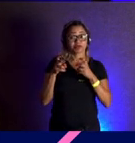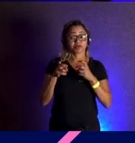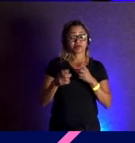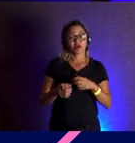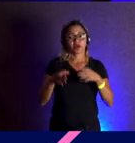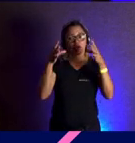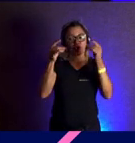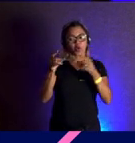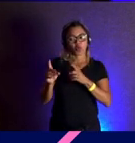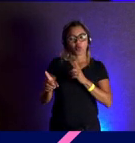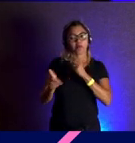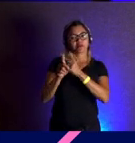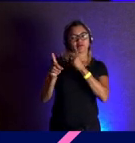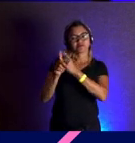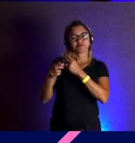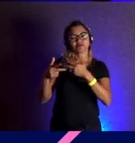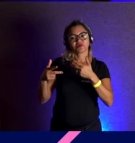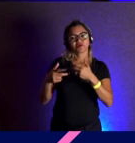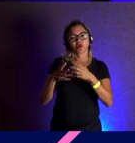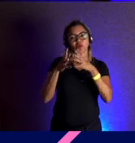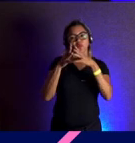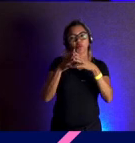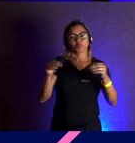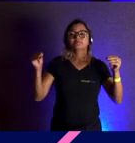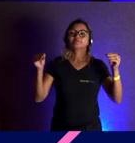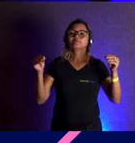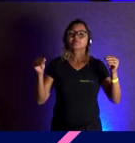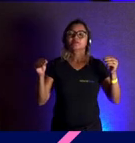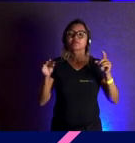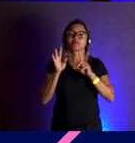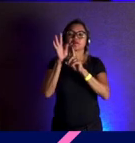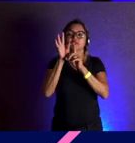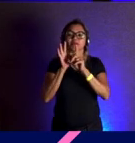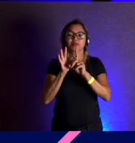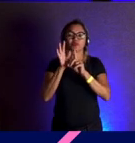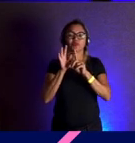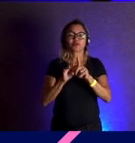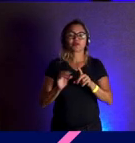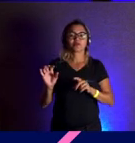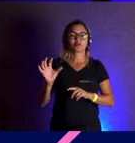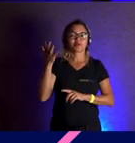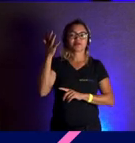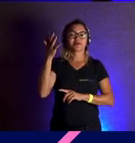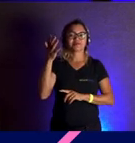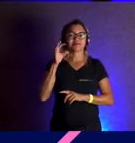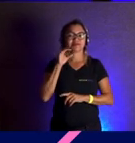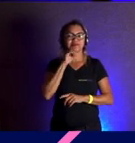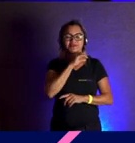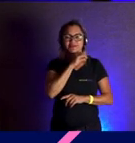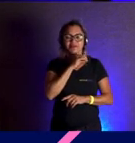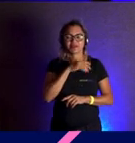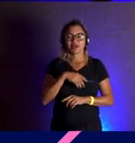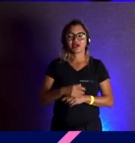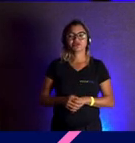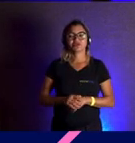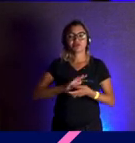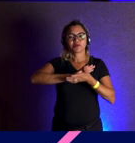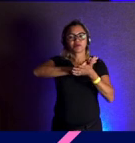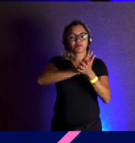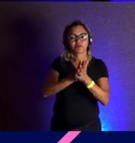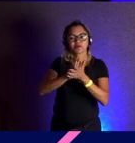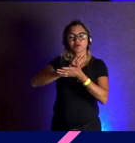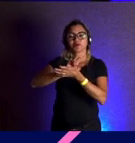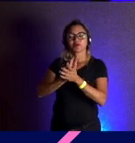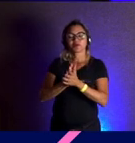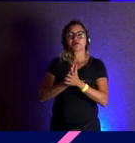algumas espécies que já se extinguiram por causa do clima, né? Da gente ter extinto algumas espécies, o